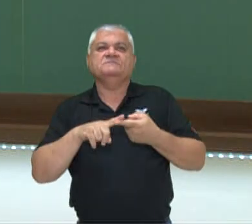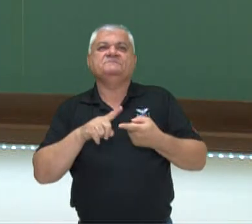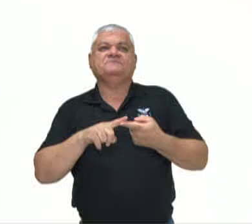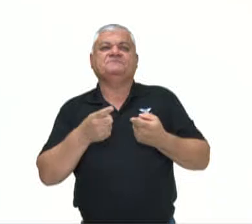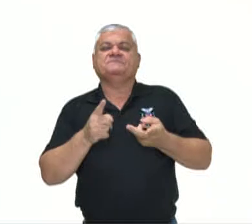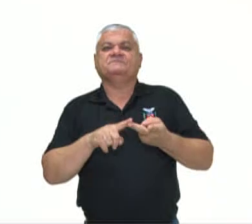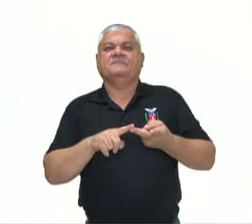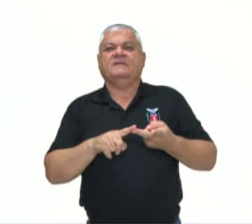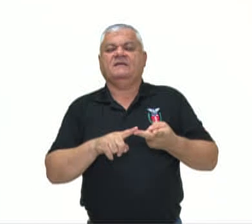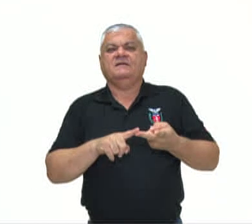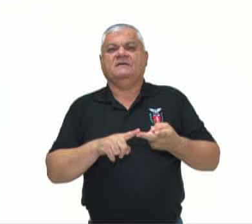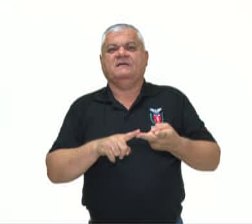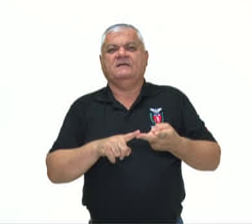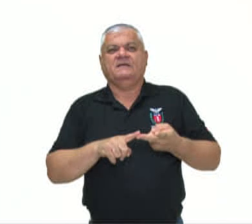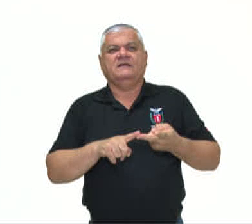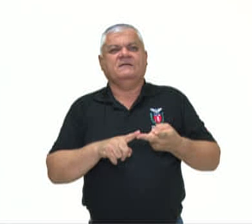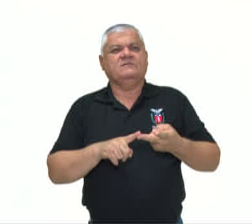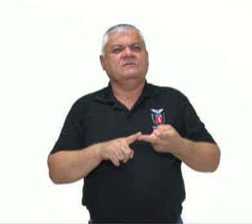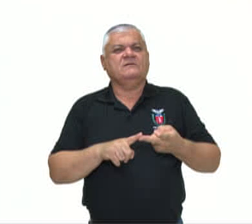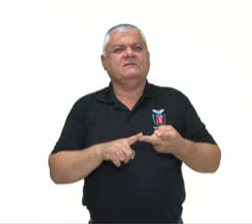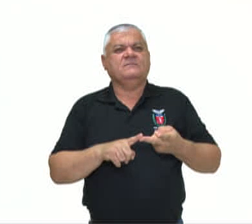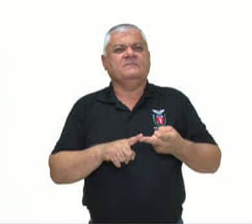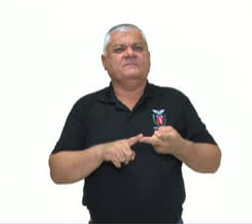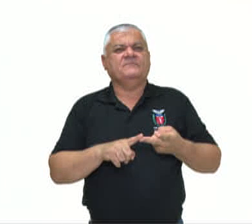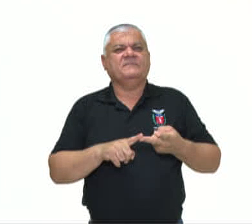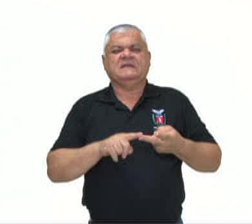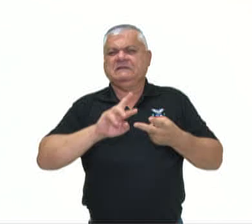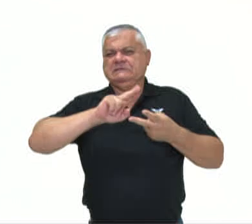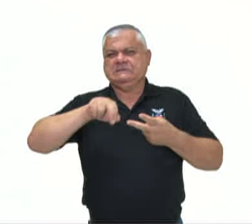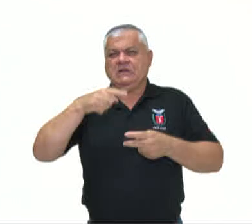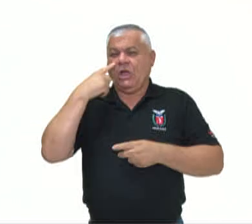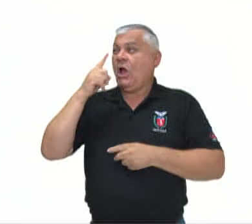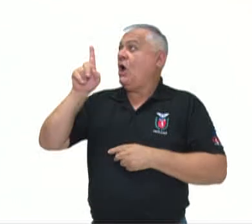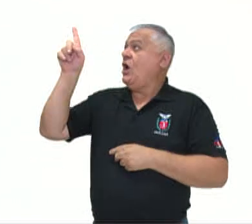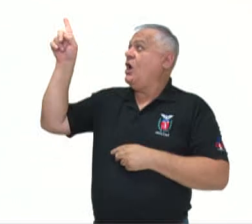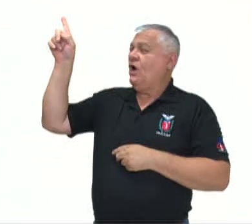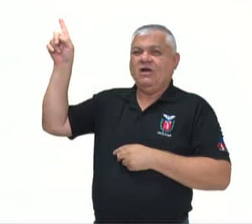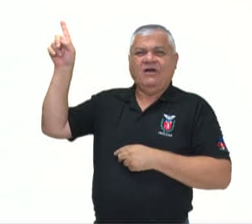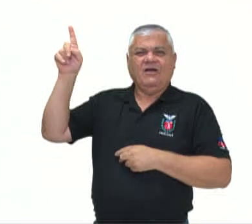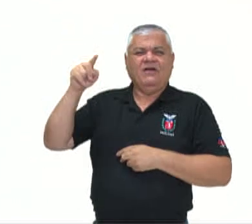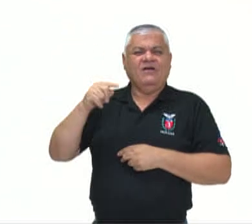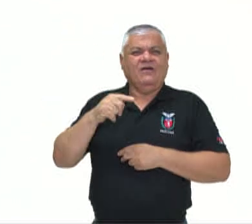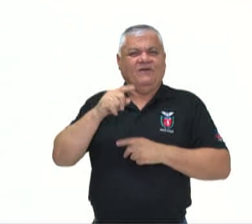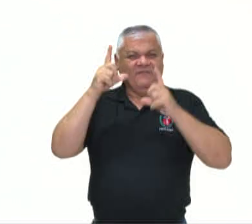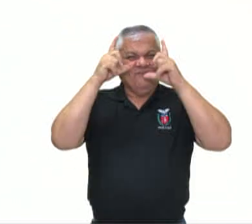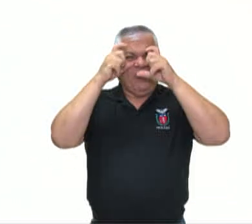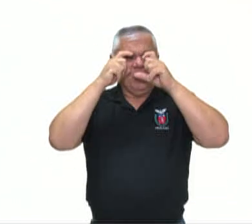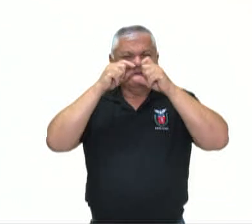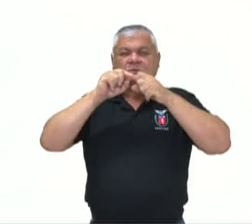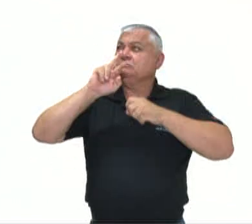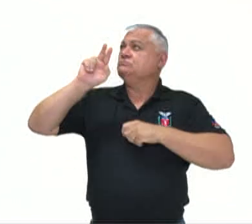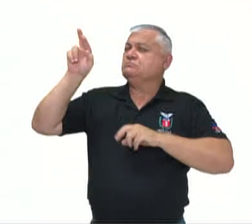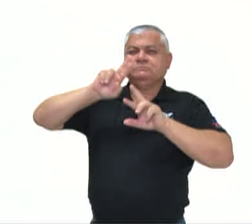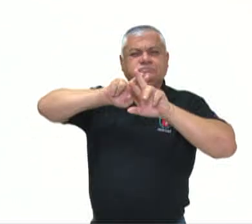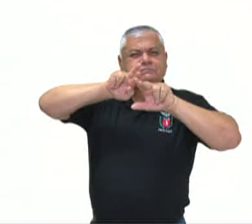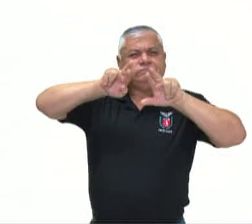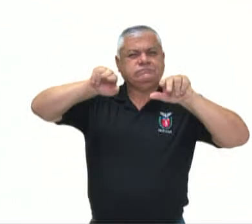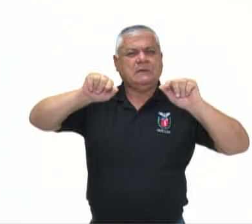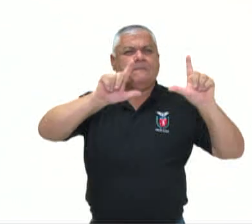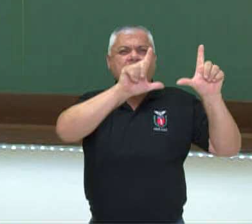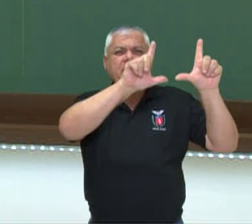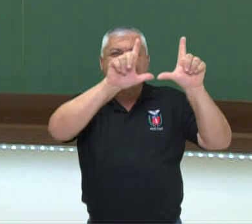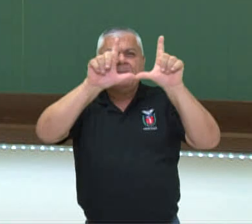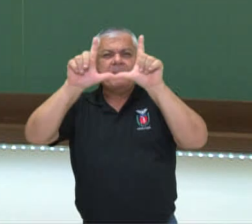Schlick, deixa eu ver aqui o Ham, Carnap, tá? Kaufmann. Então são filósofos aí,